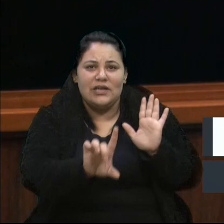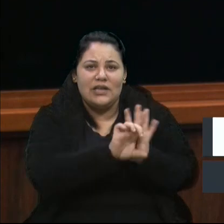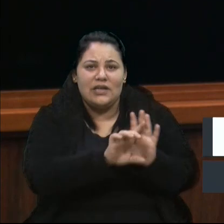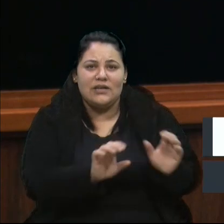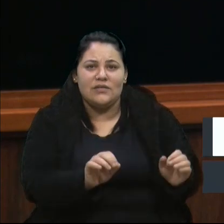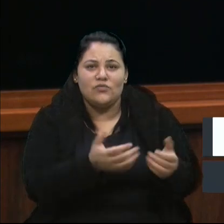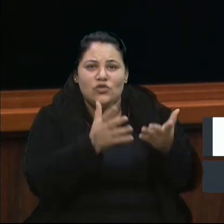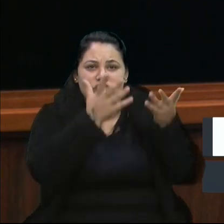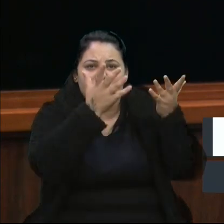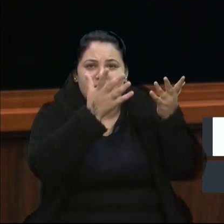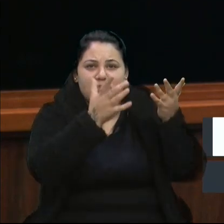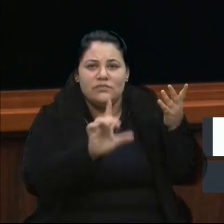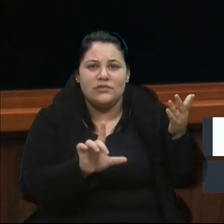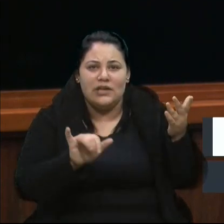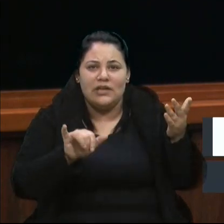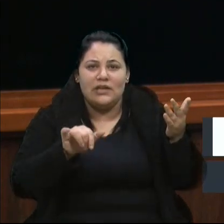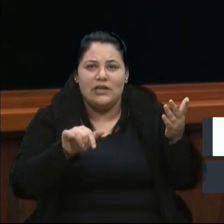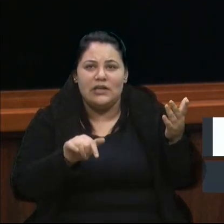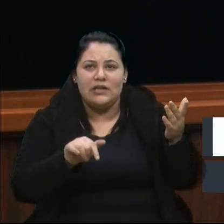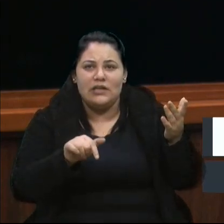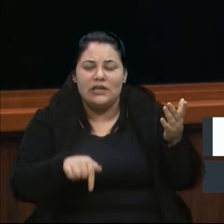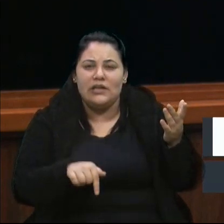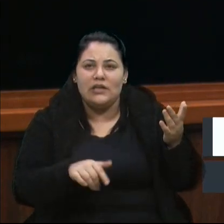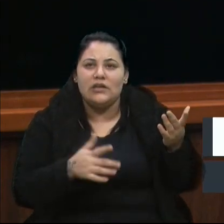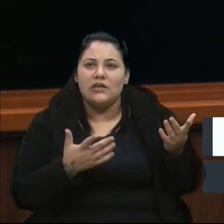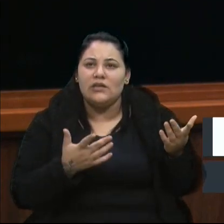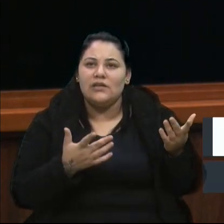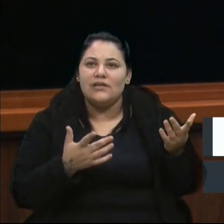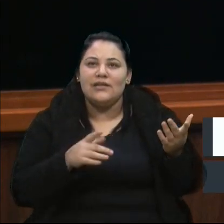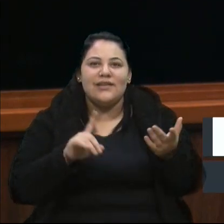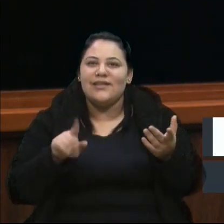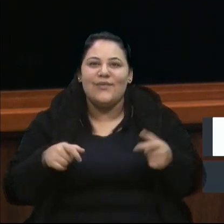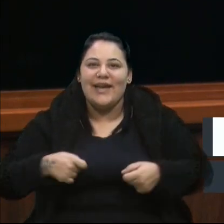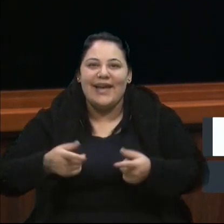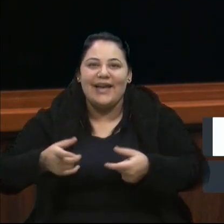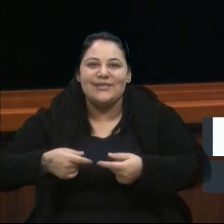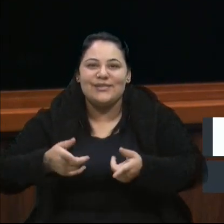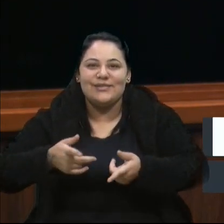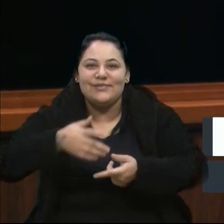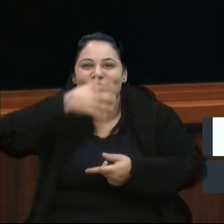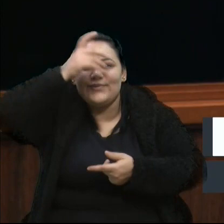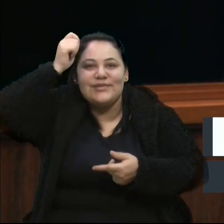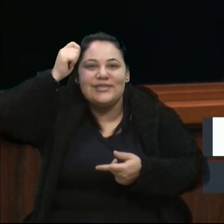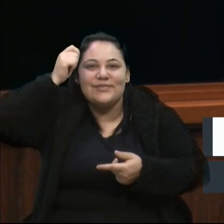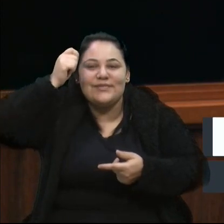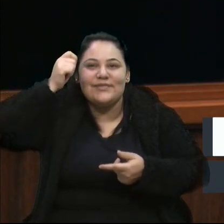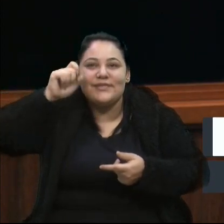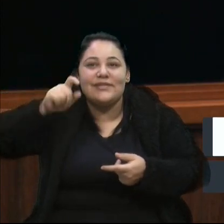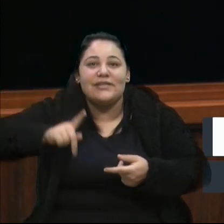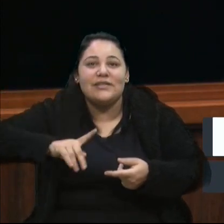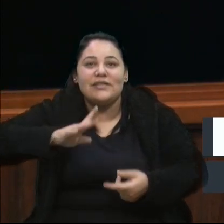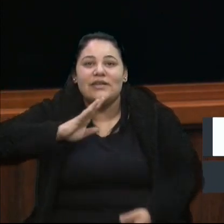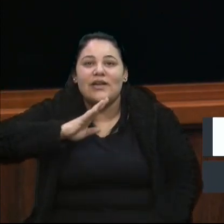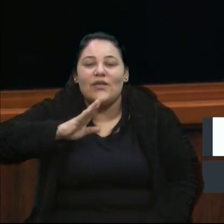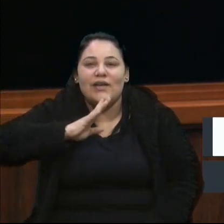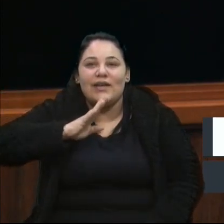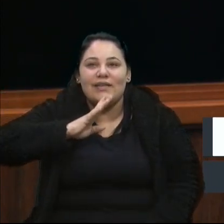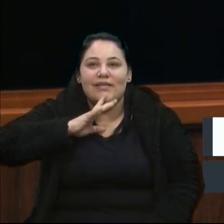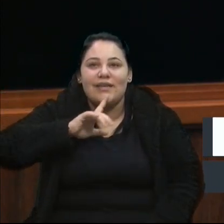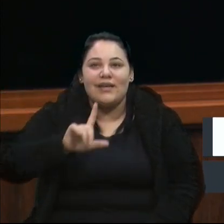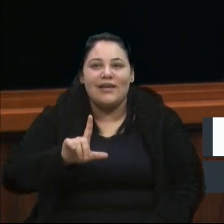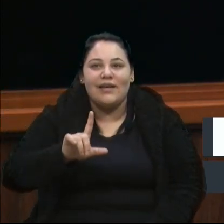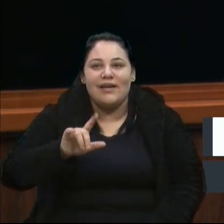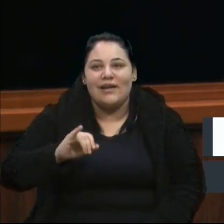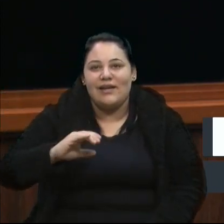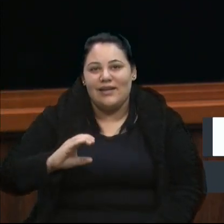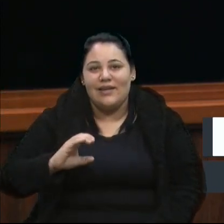LIC, que não é custo para o município. Quem conhece a LIC é um